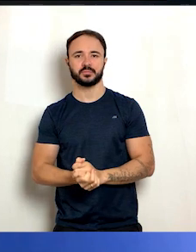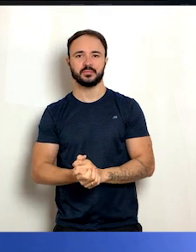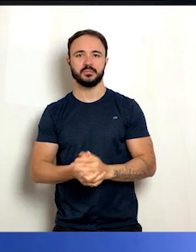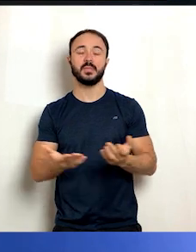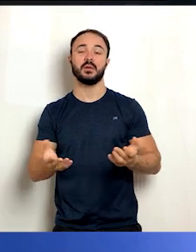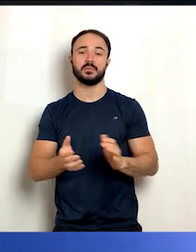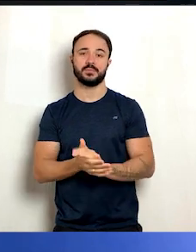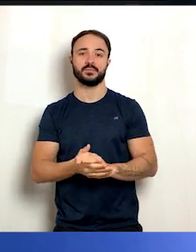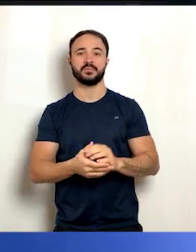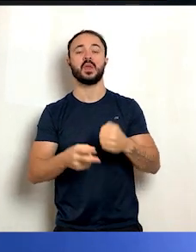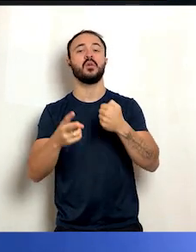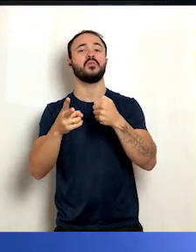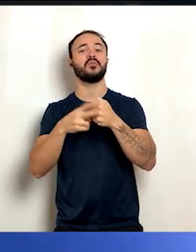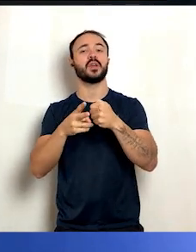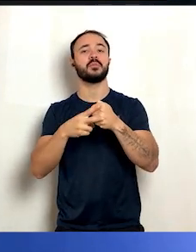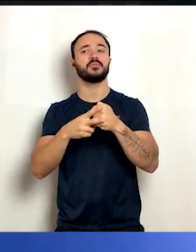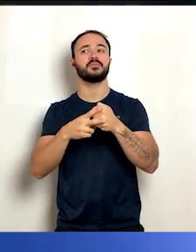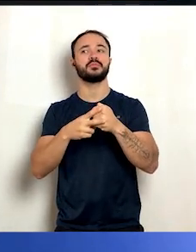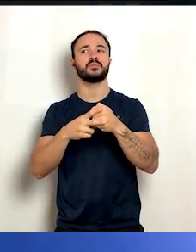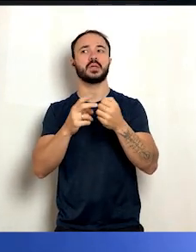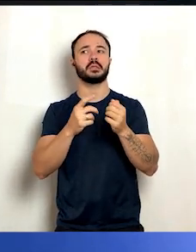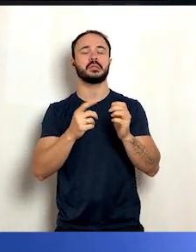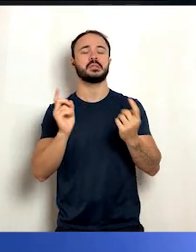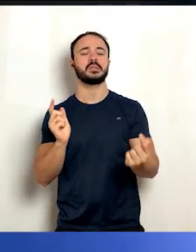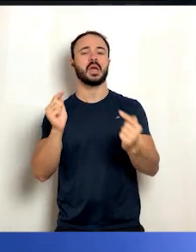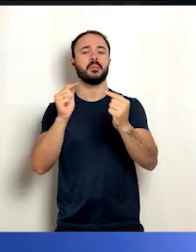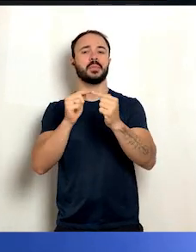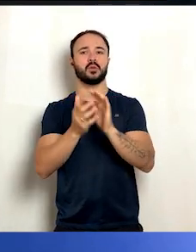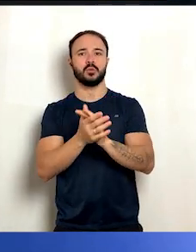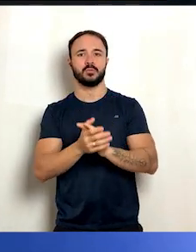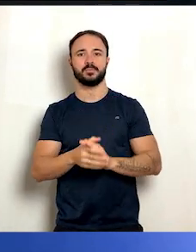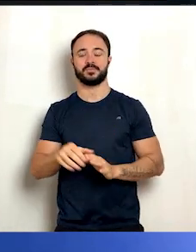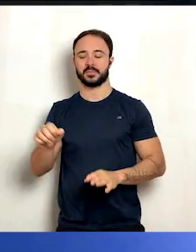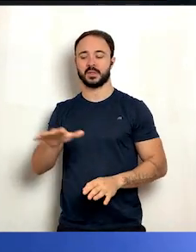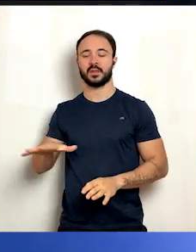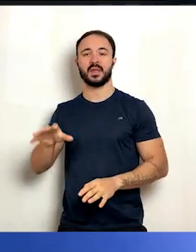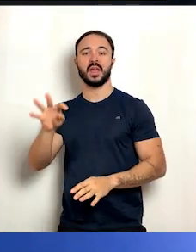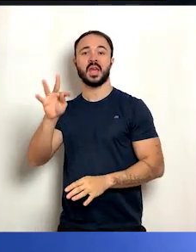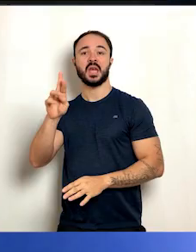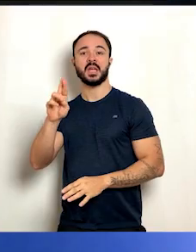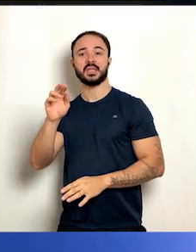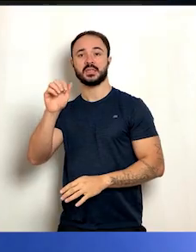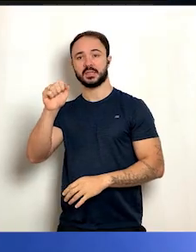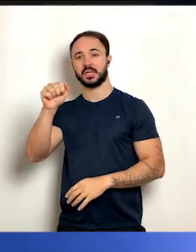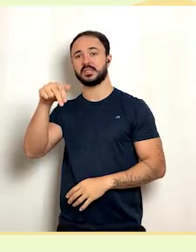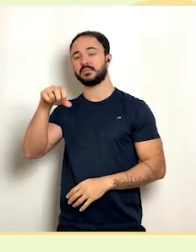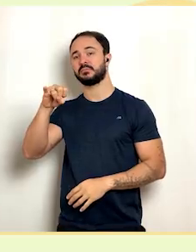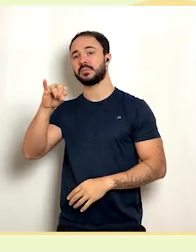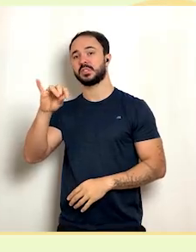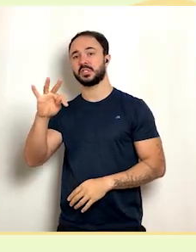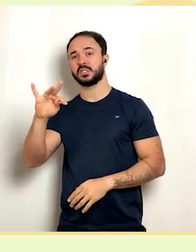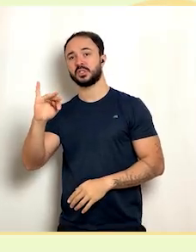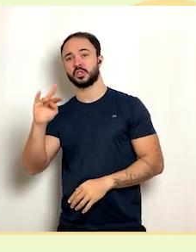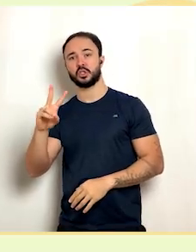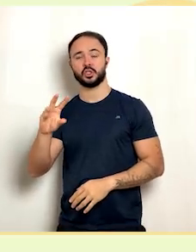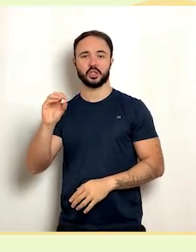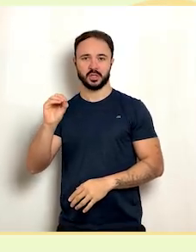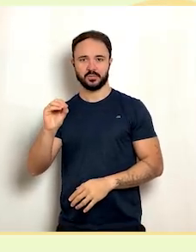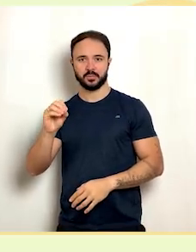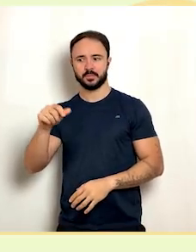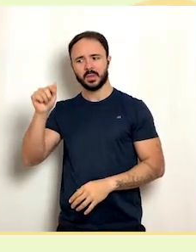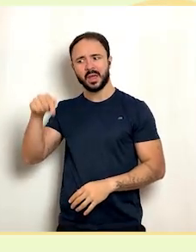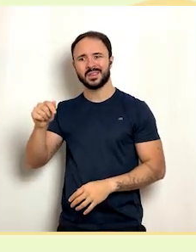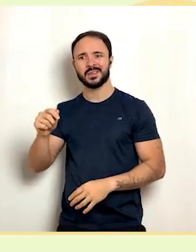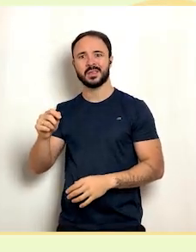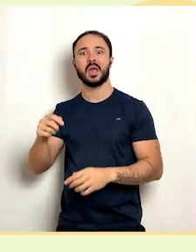Então, os verbos se apresentam como transitivos ou intransitivos. Enquanto os verbos transitivos